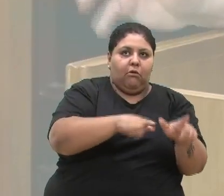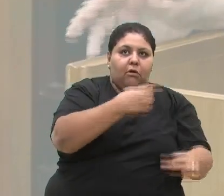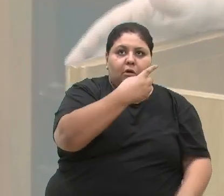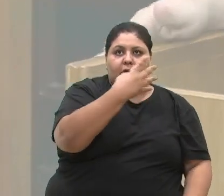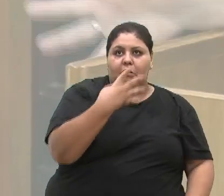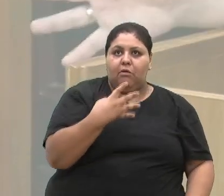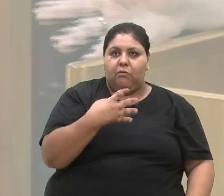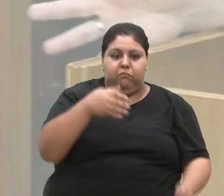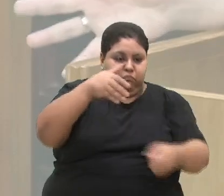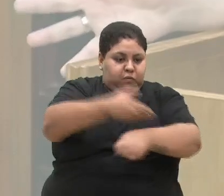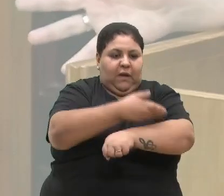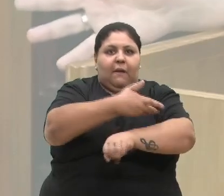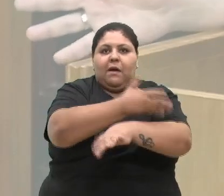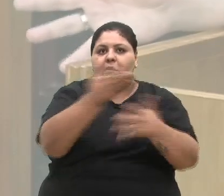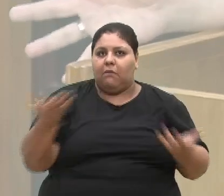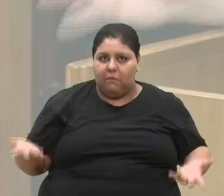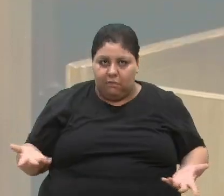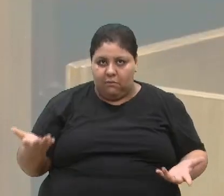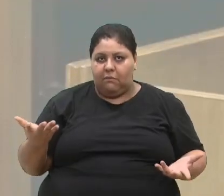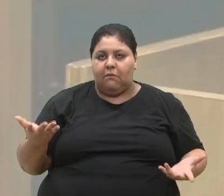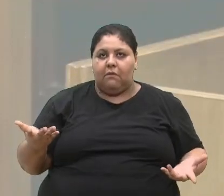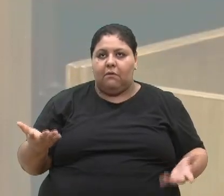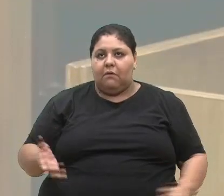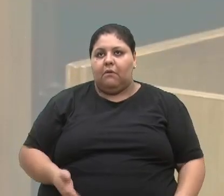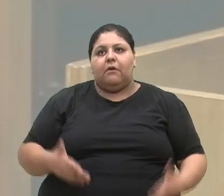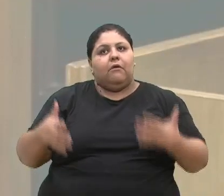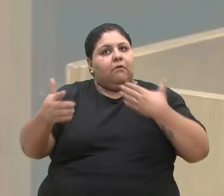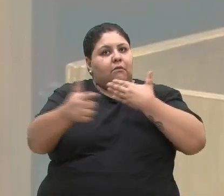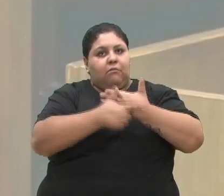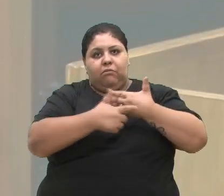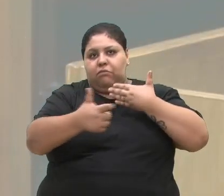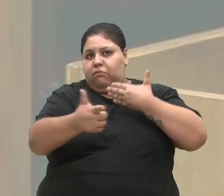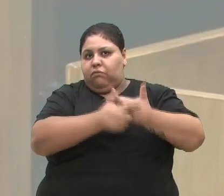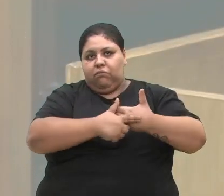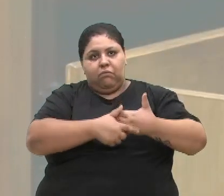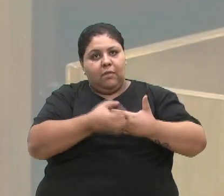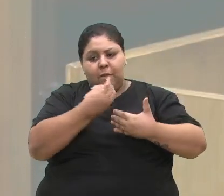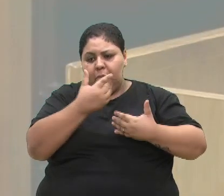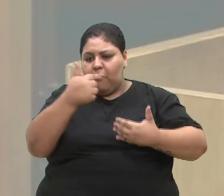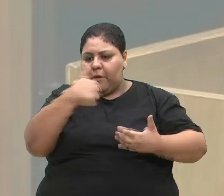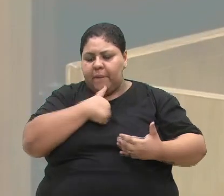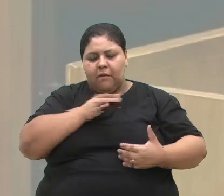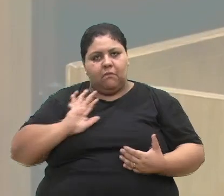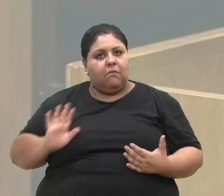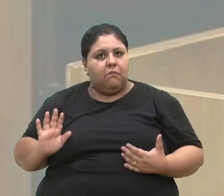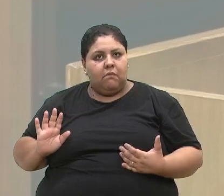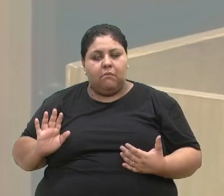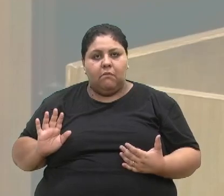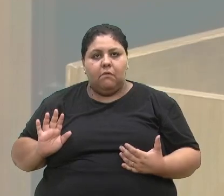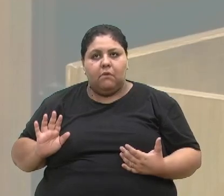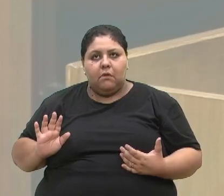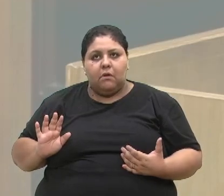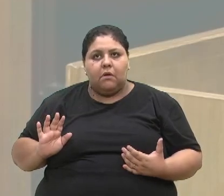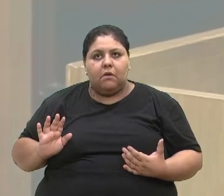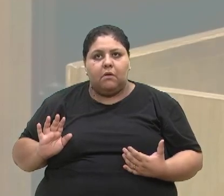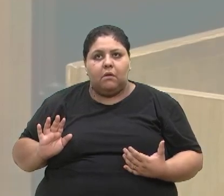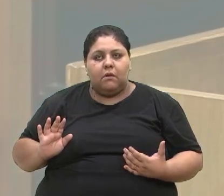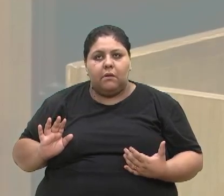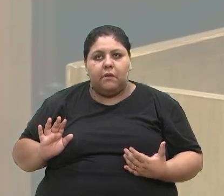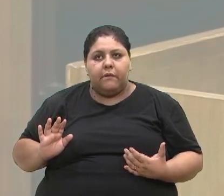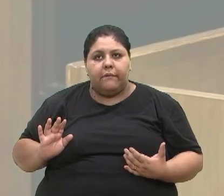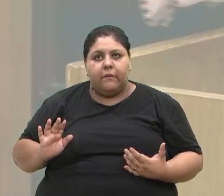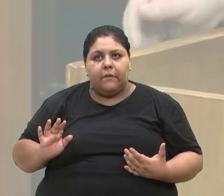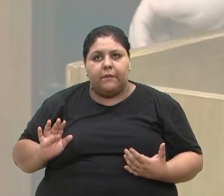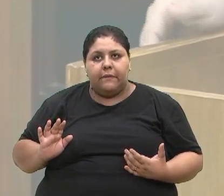14 é buraco, enfim, e tudo mais, é um papel que não me contempla. Não me contempla.